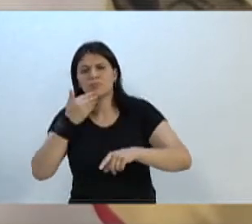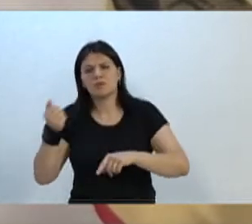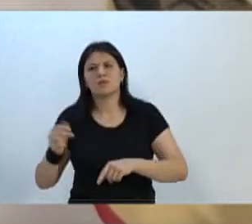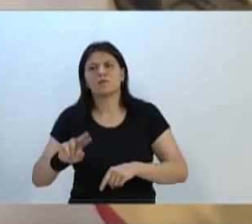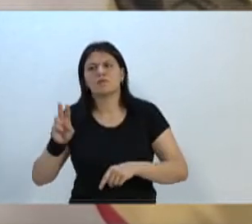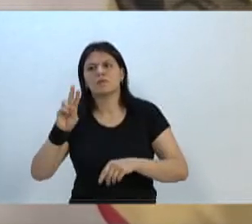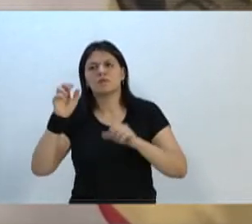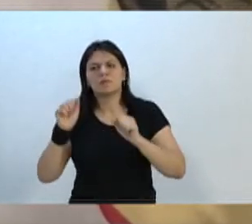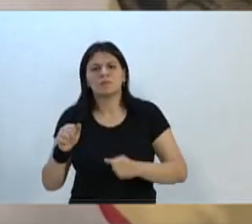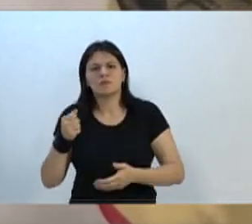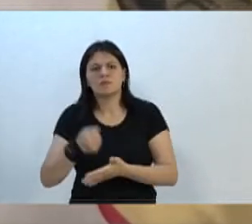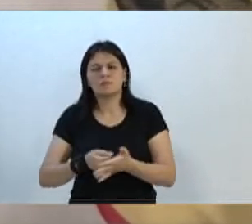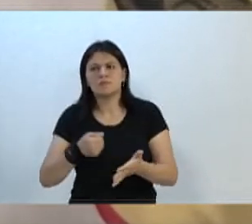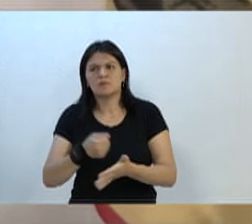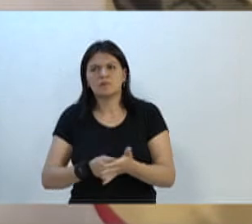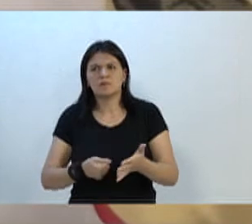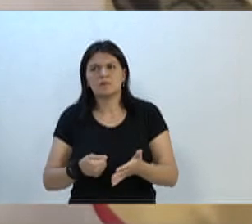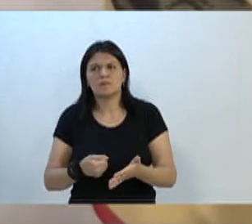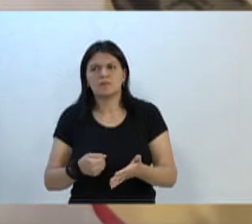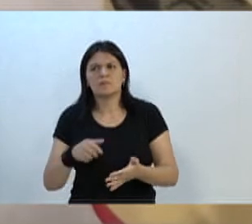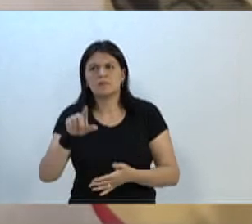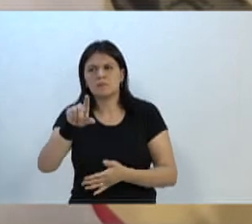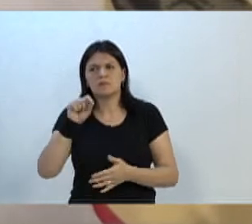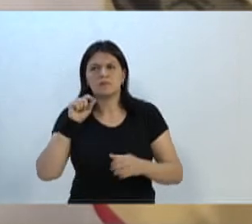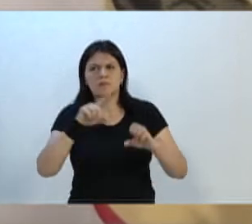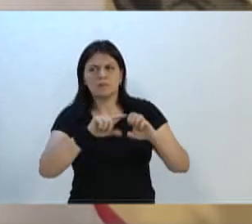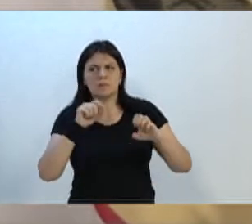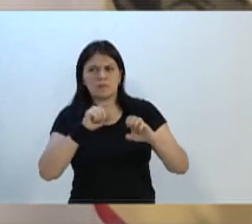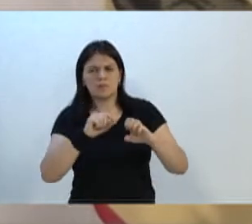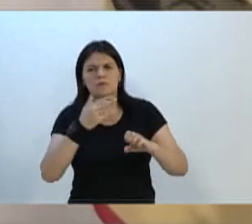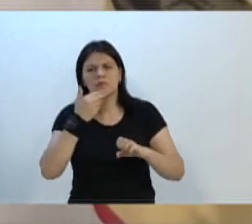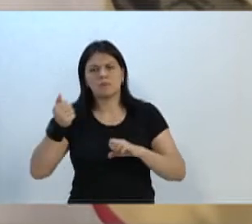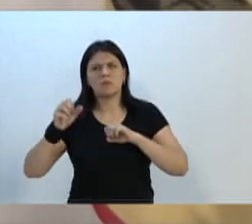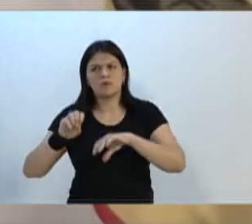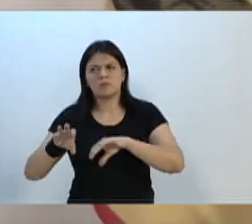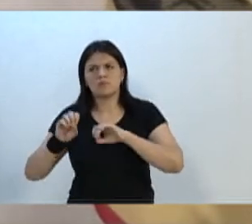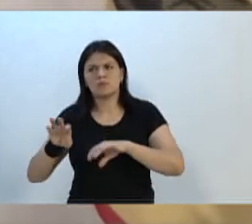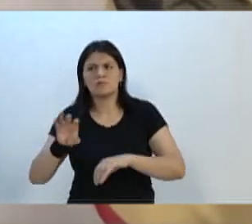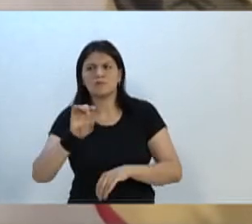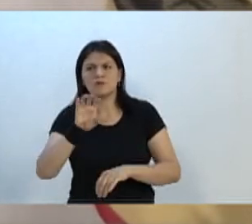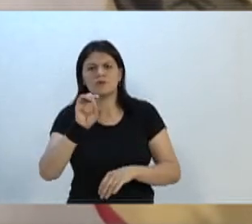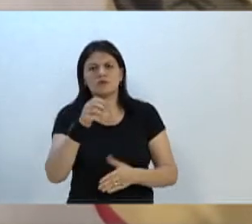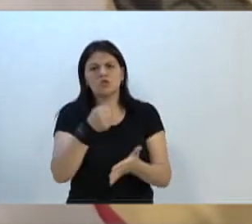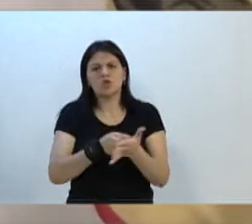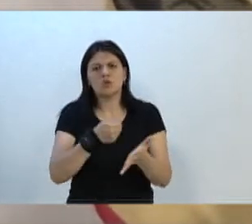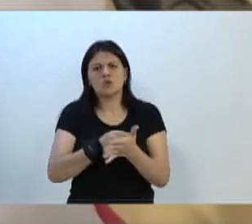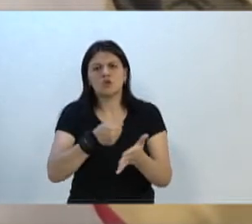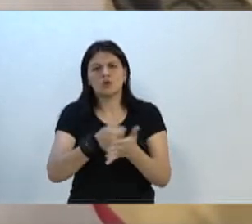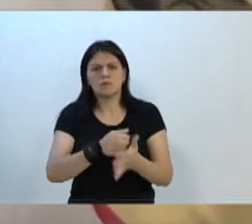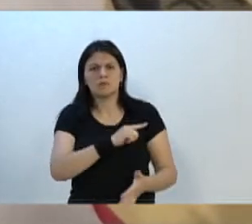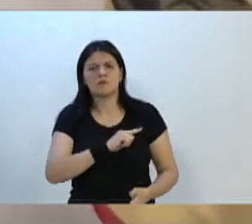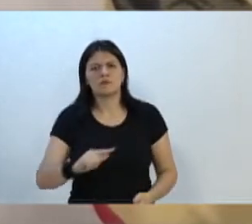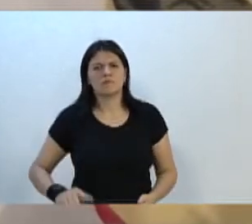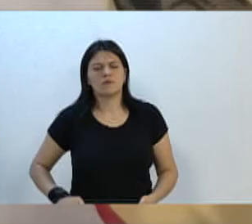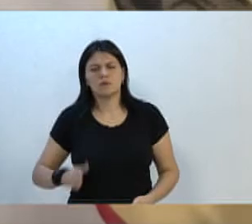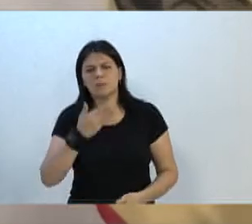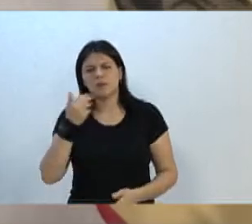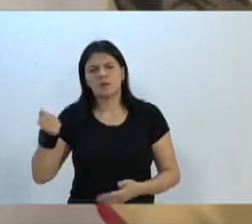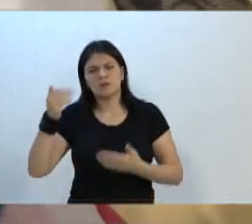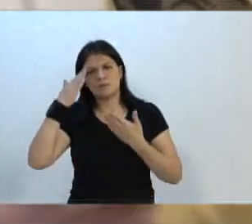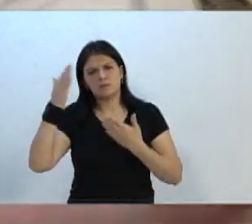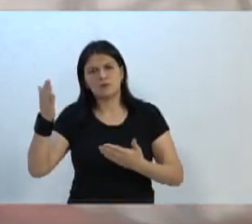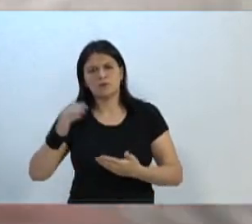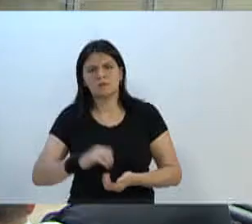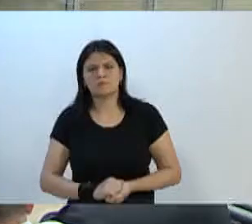possa cobrar de fato e escolher uma empresa com a melhor educação e não só ficar cobrando do governo melhorias obrigado